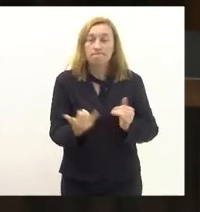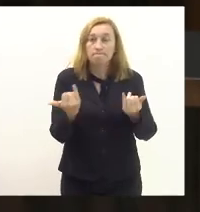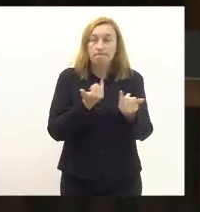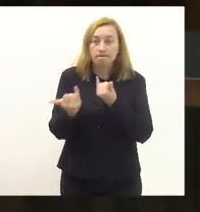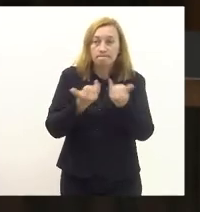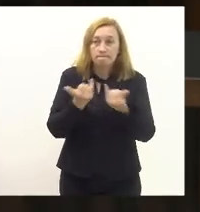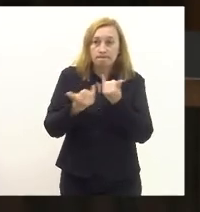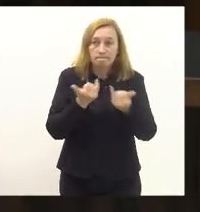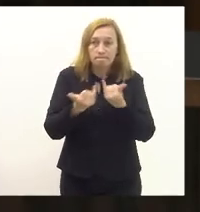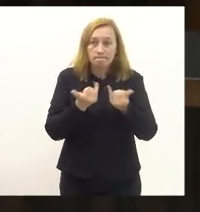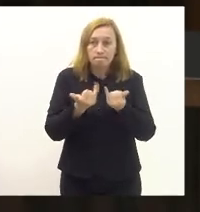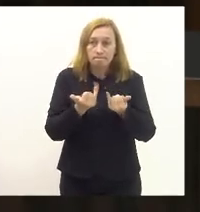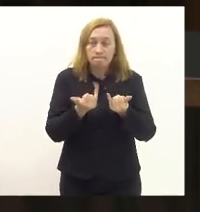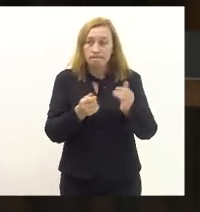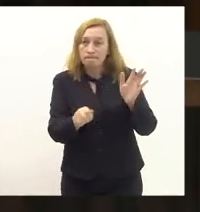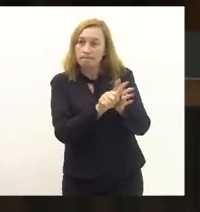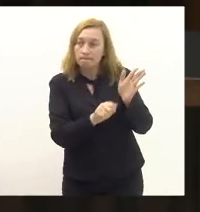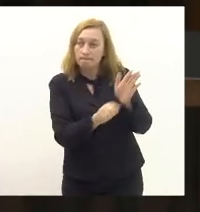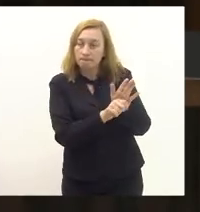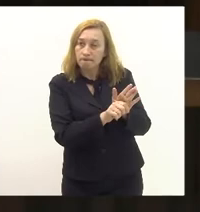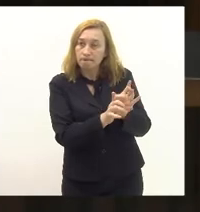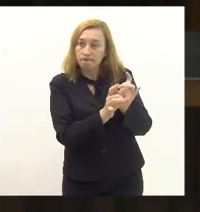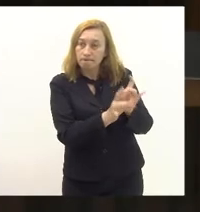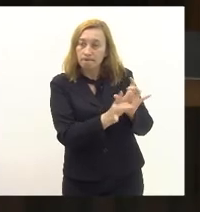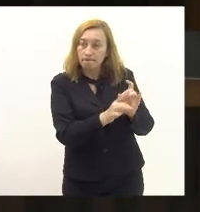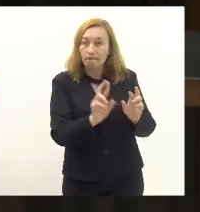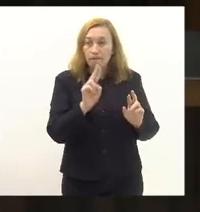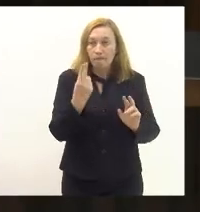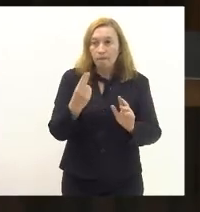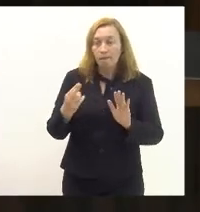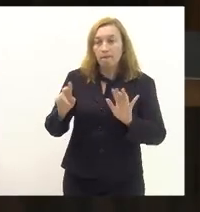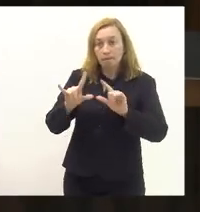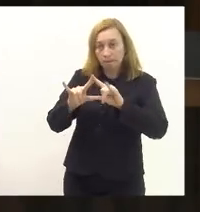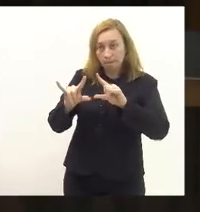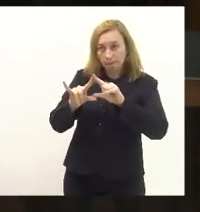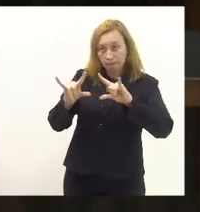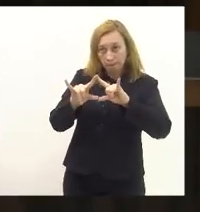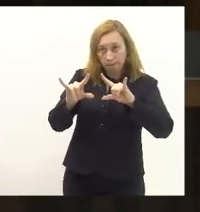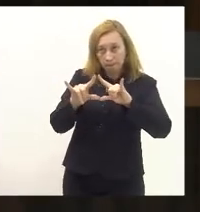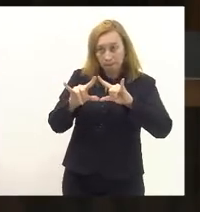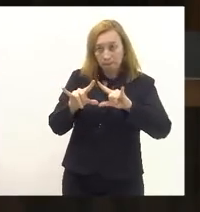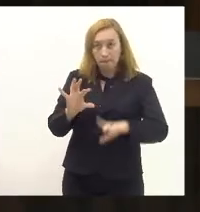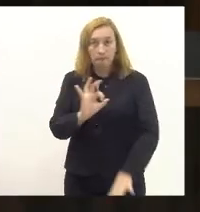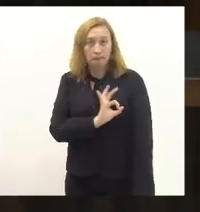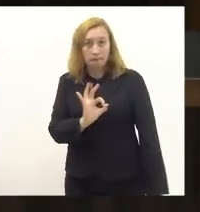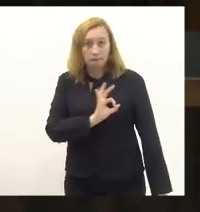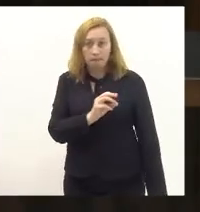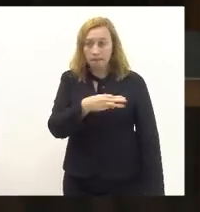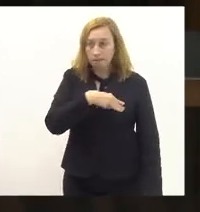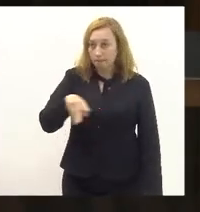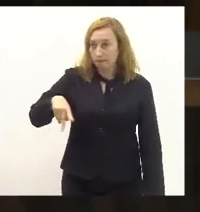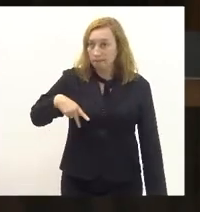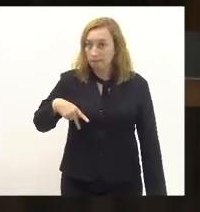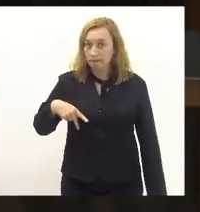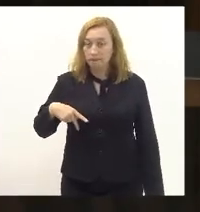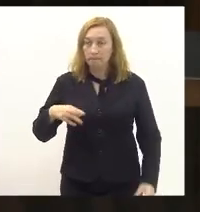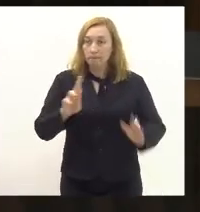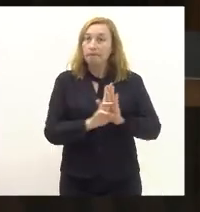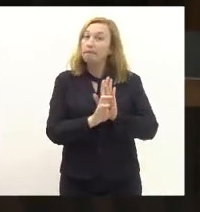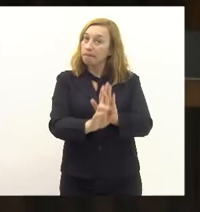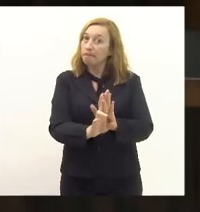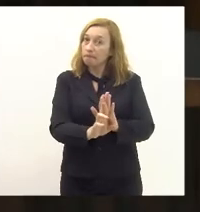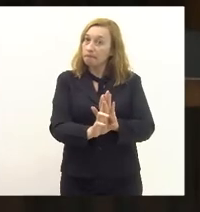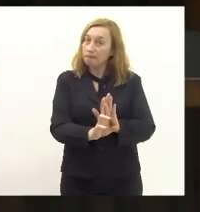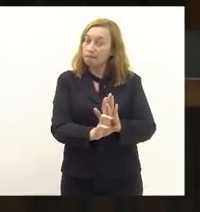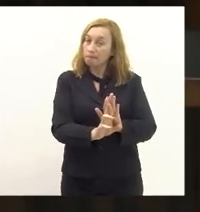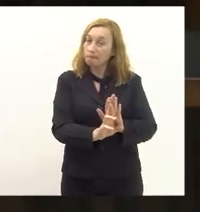informações sobre o tráfico de drogas ou sobre a milícia, a autoridade policial ou o Ministério Público tem que representar pela